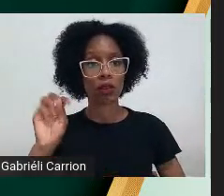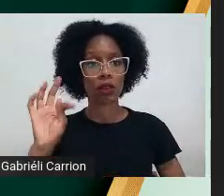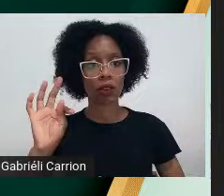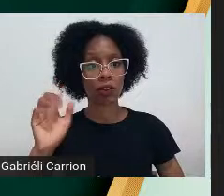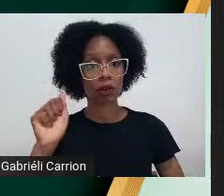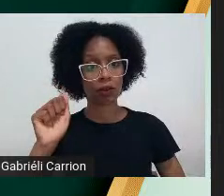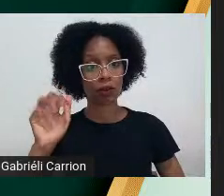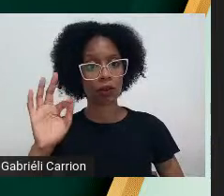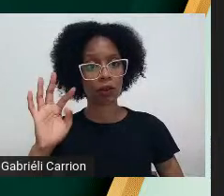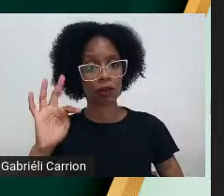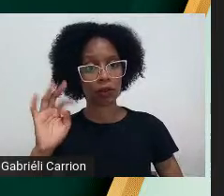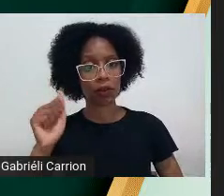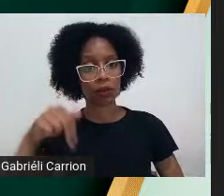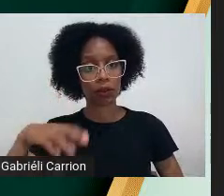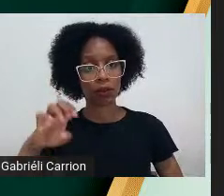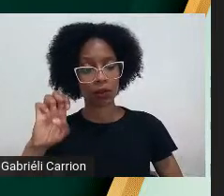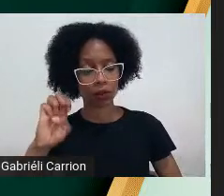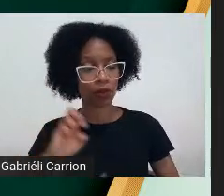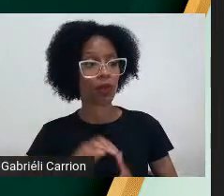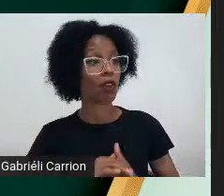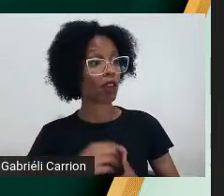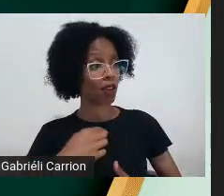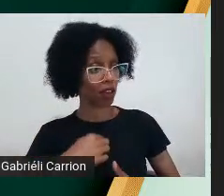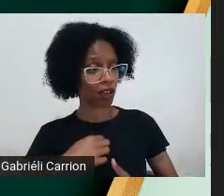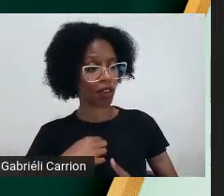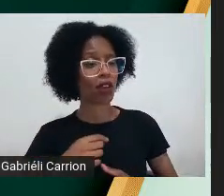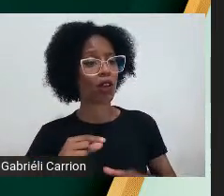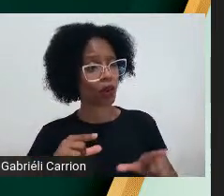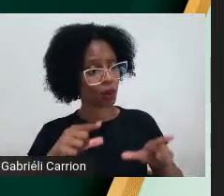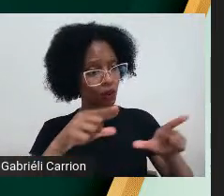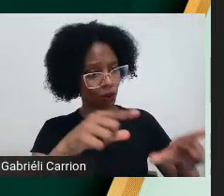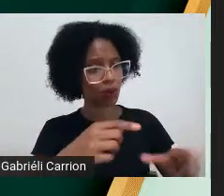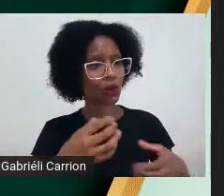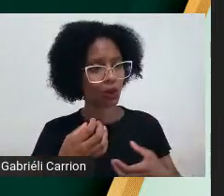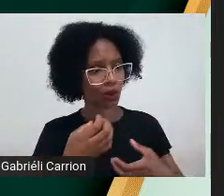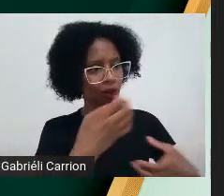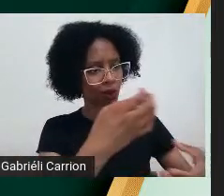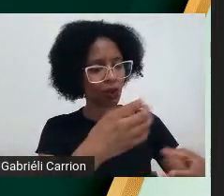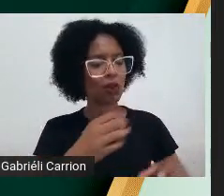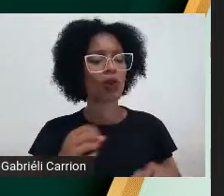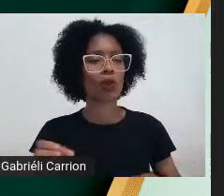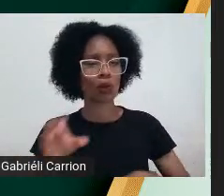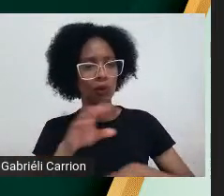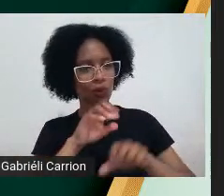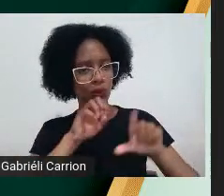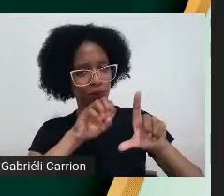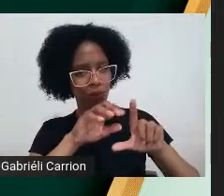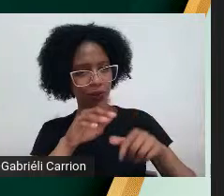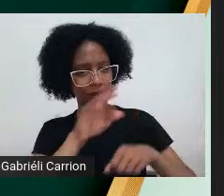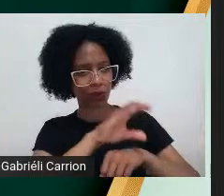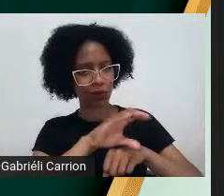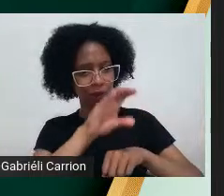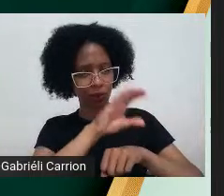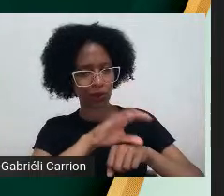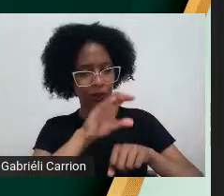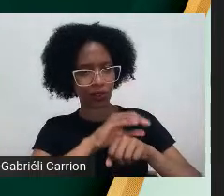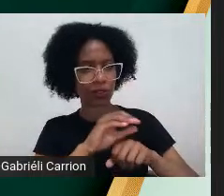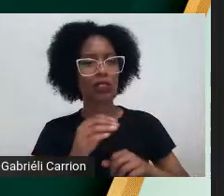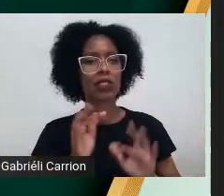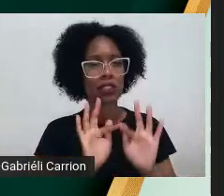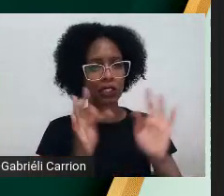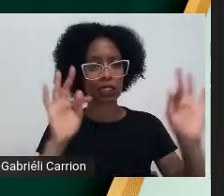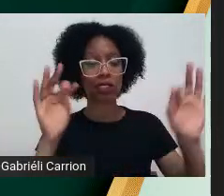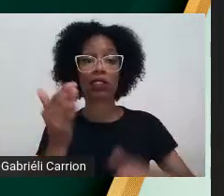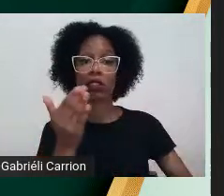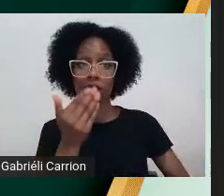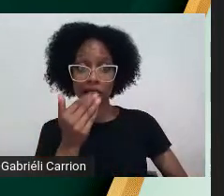Torres. Confiro a Stephanie Pereira Torres o grau de bacharela em Ciência e Tecnologia de Alimentos para